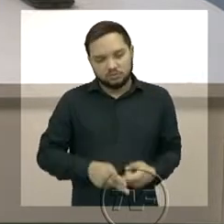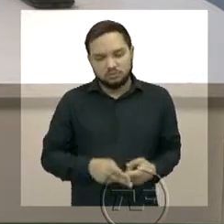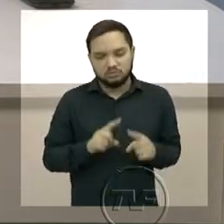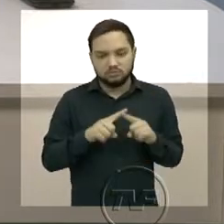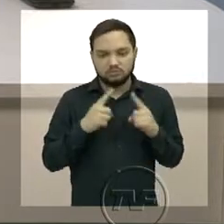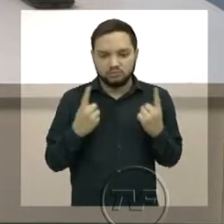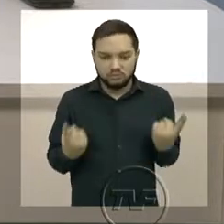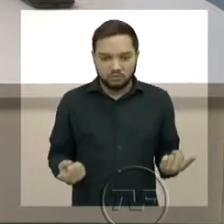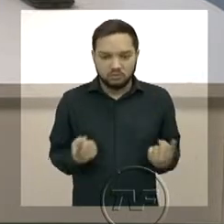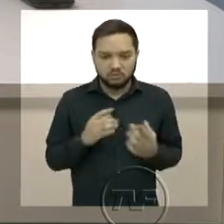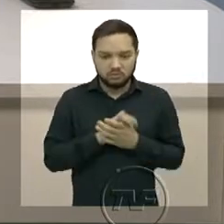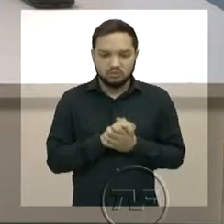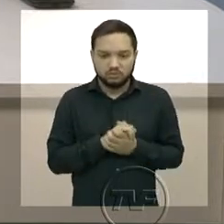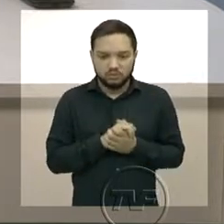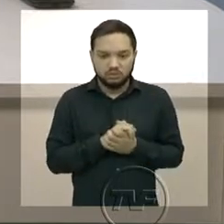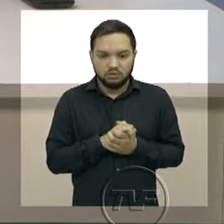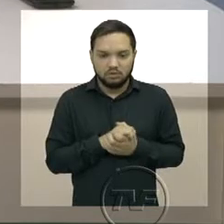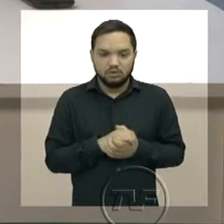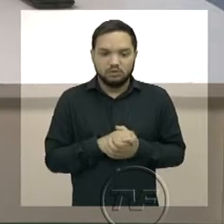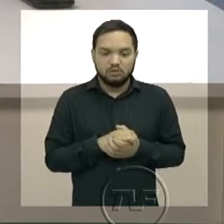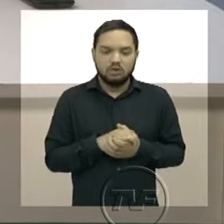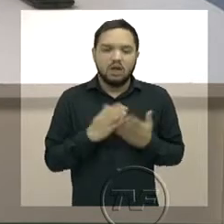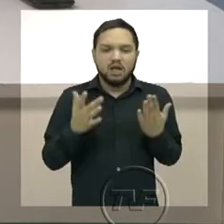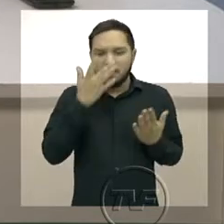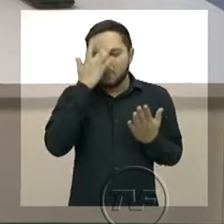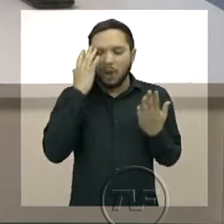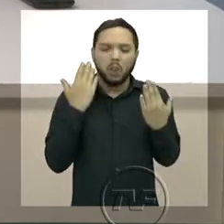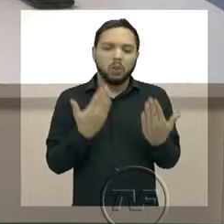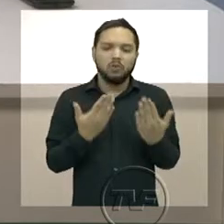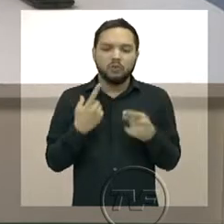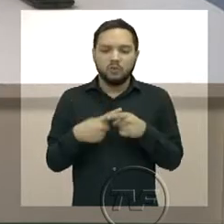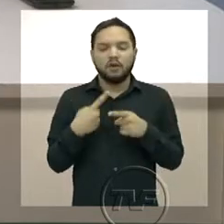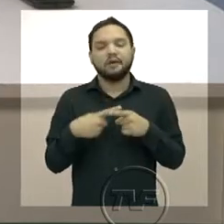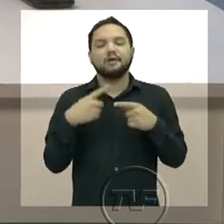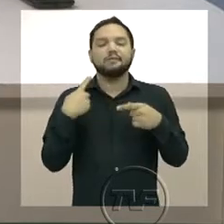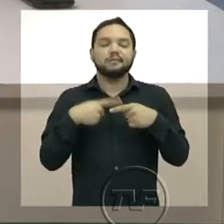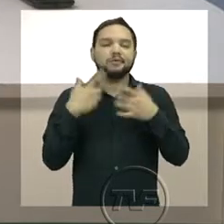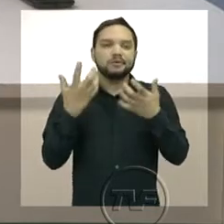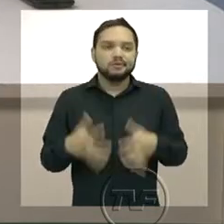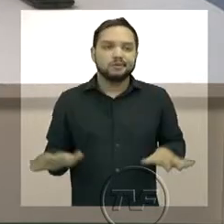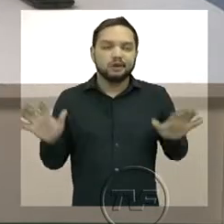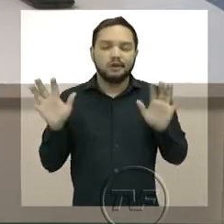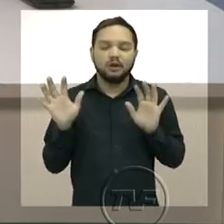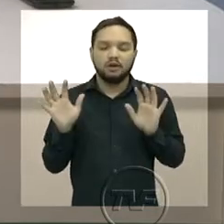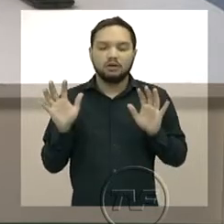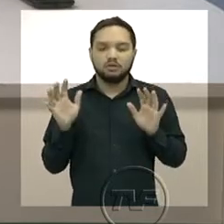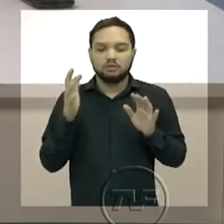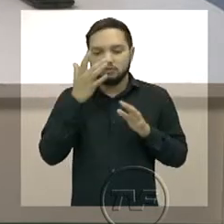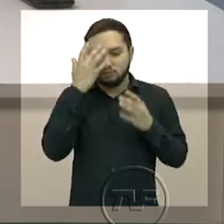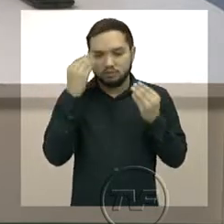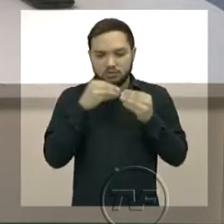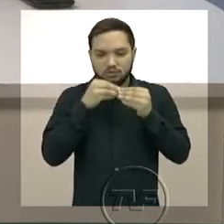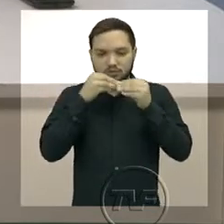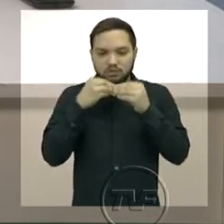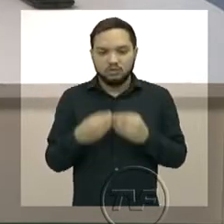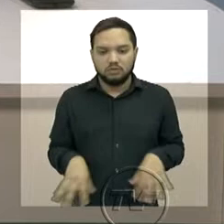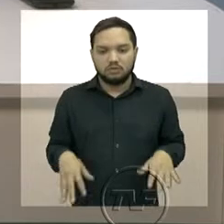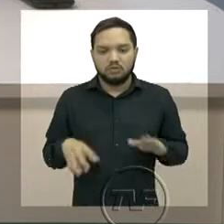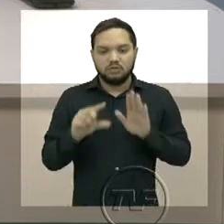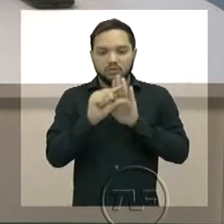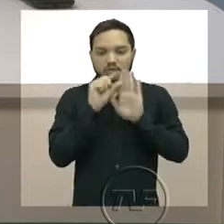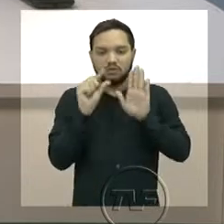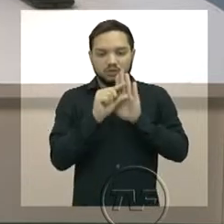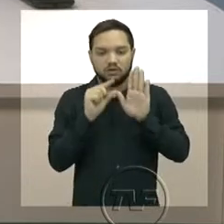no entanto, o que se questiona é que não sejam prejudicados cláusulas pétreas importantes